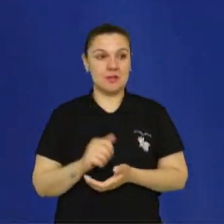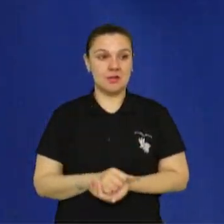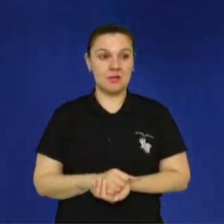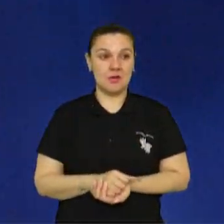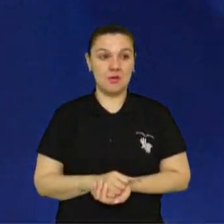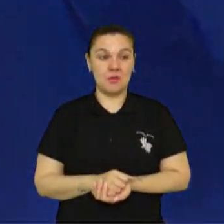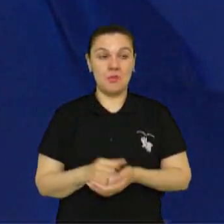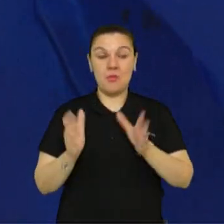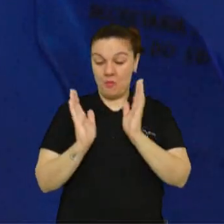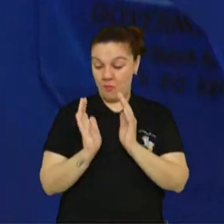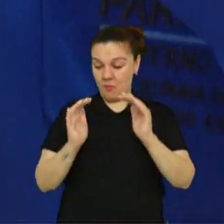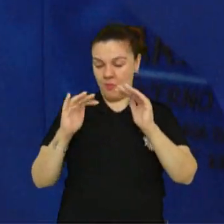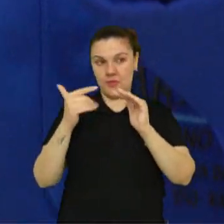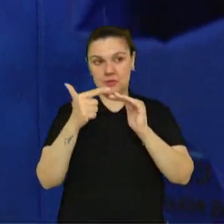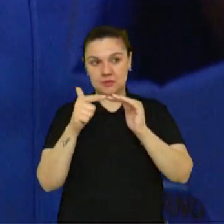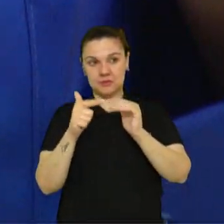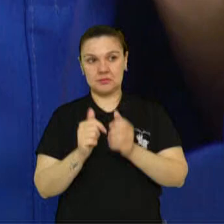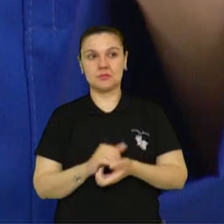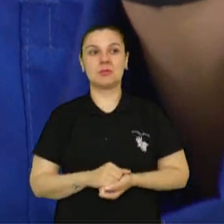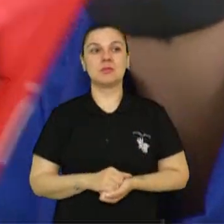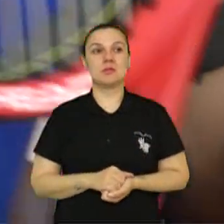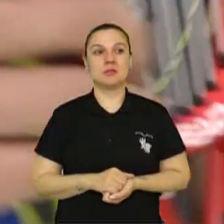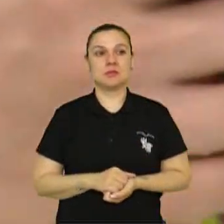diferença aqui nesse caso, mas tem um pouco. Tá?